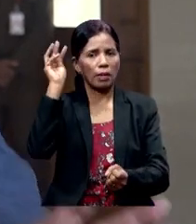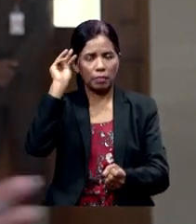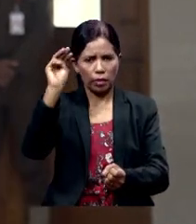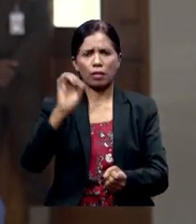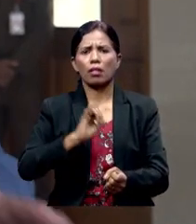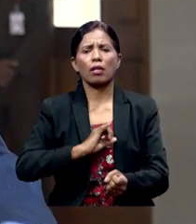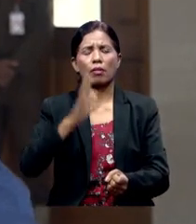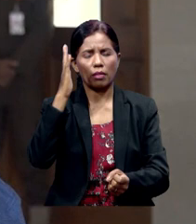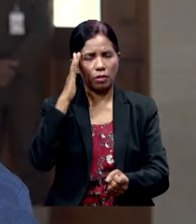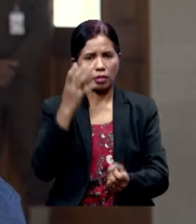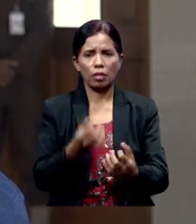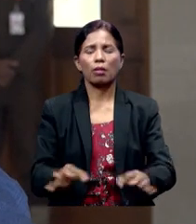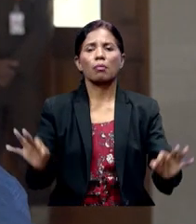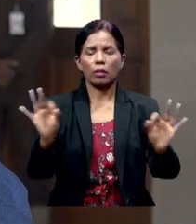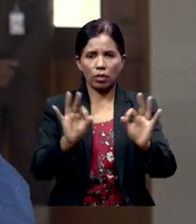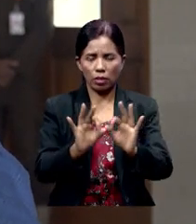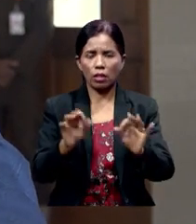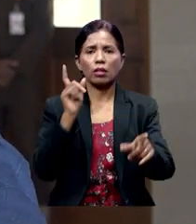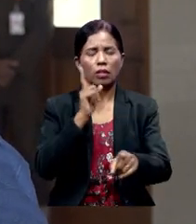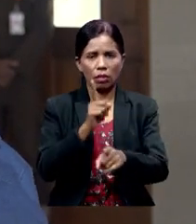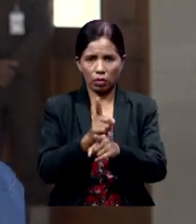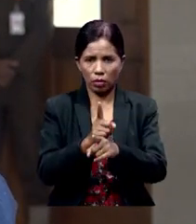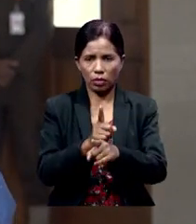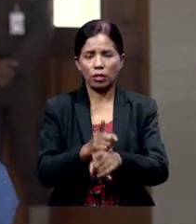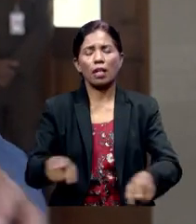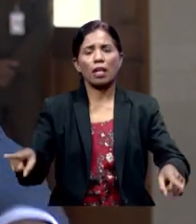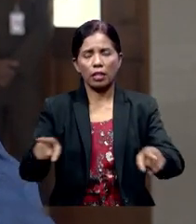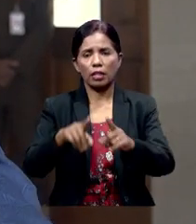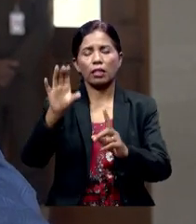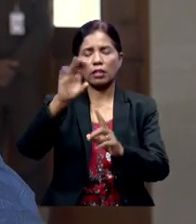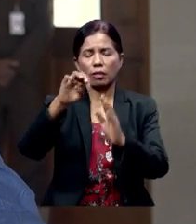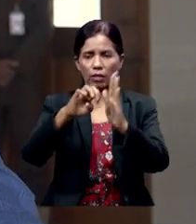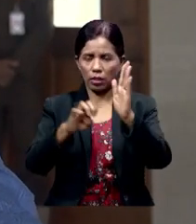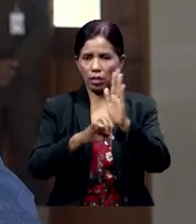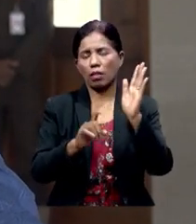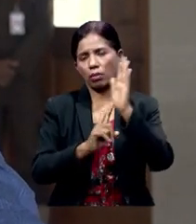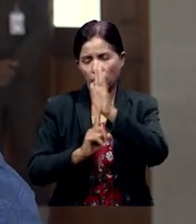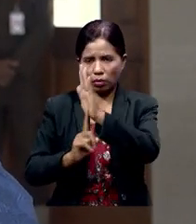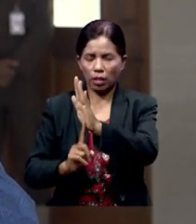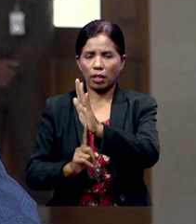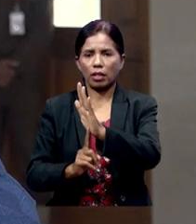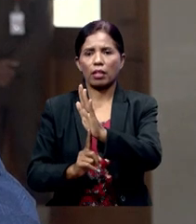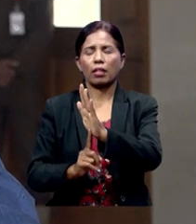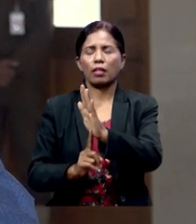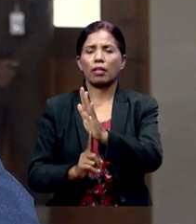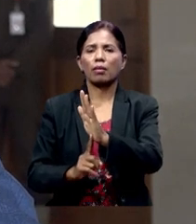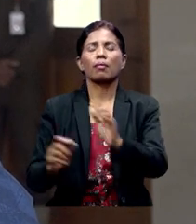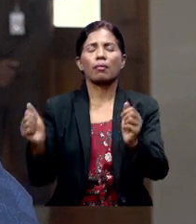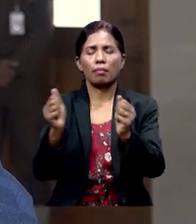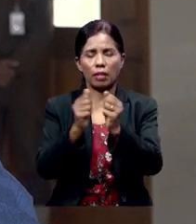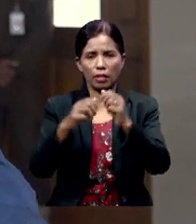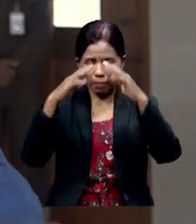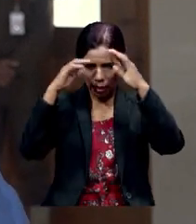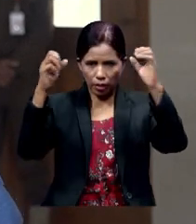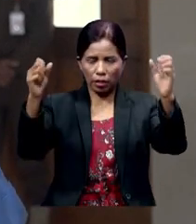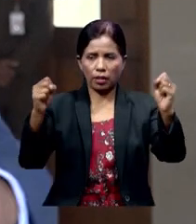noi importante moça nessa chefe do Estado a orlata o assunto da pai na presidente